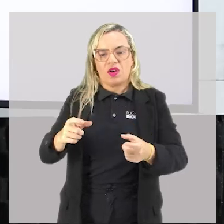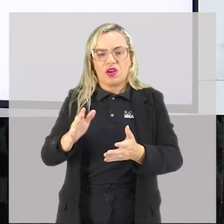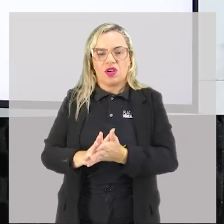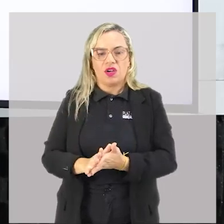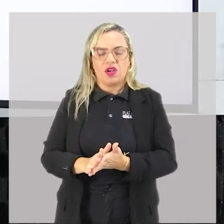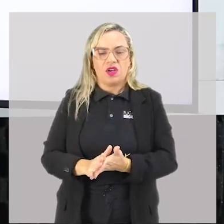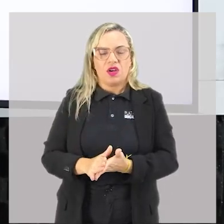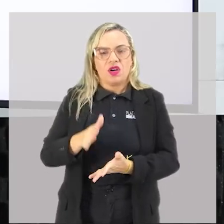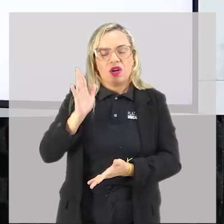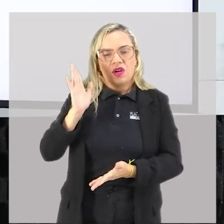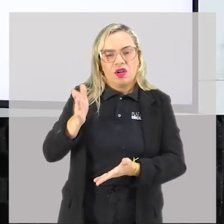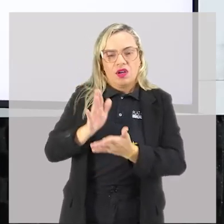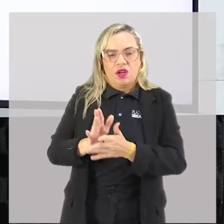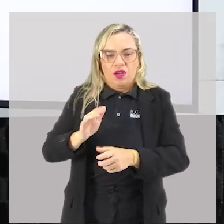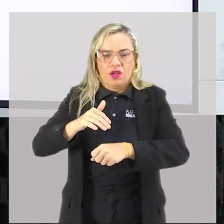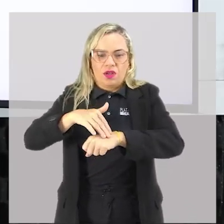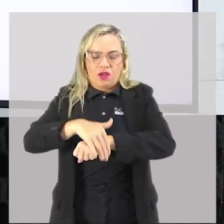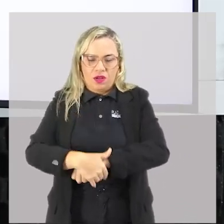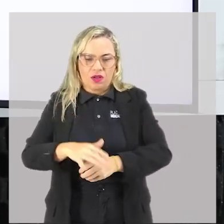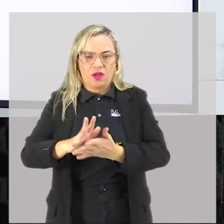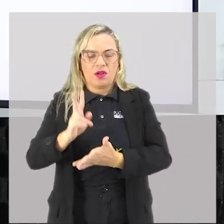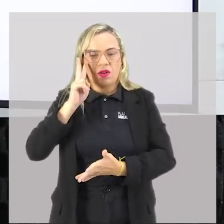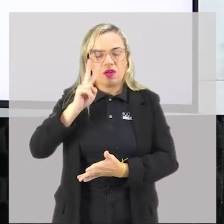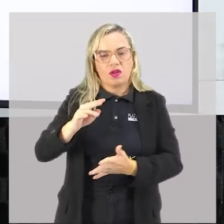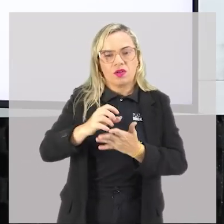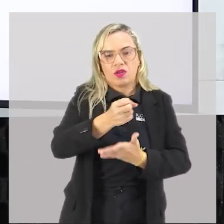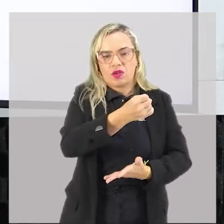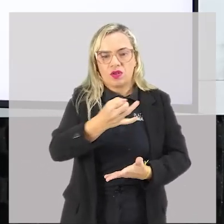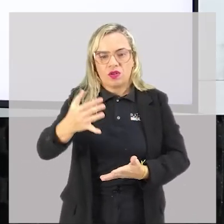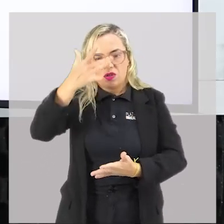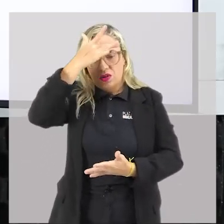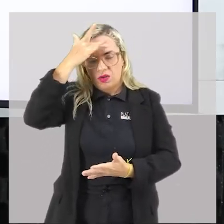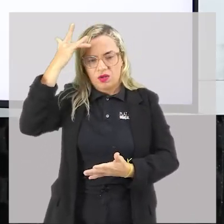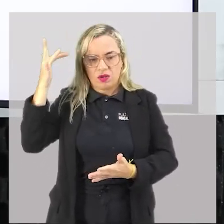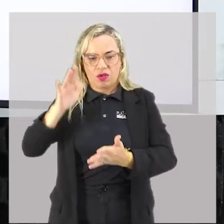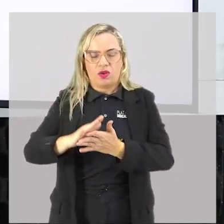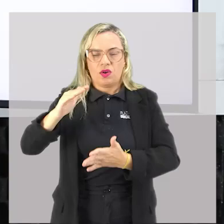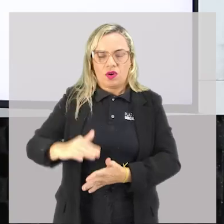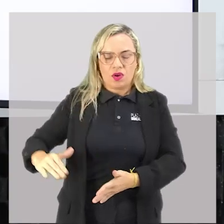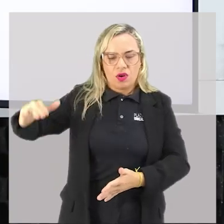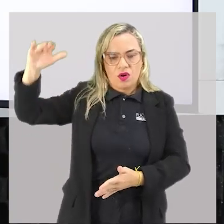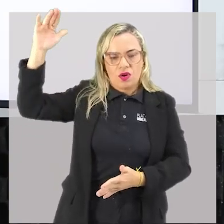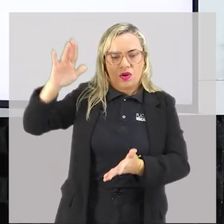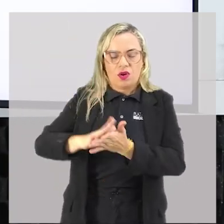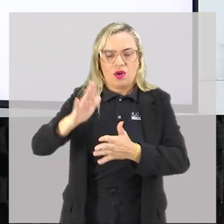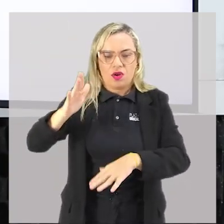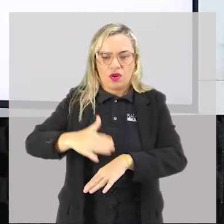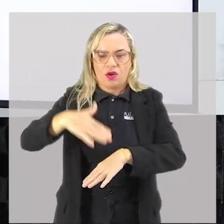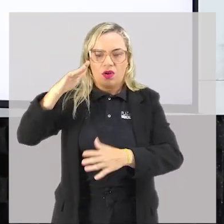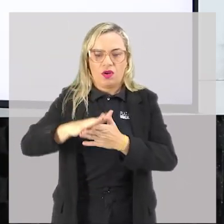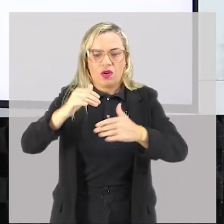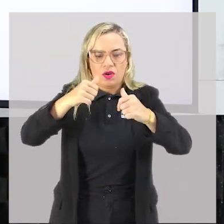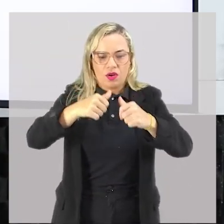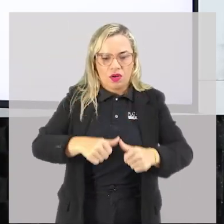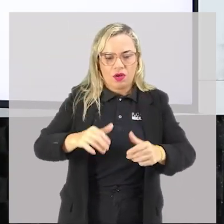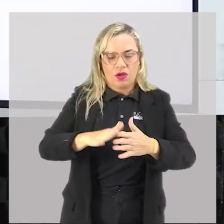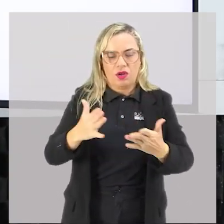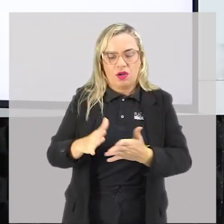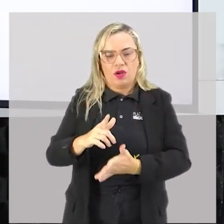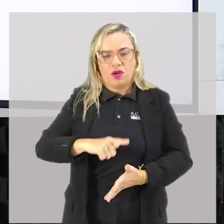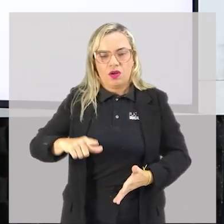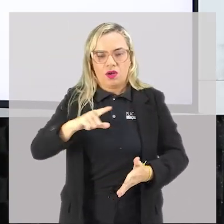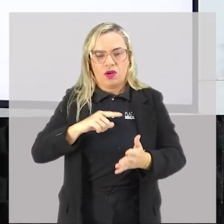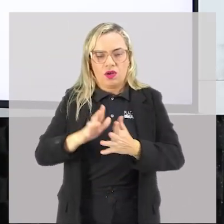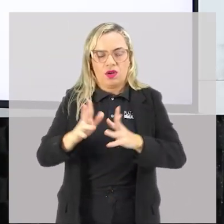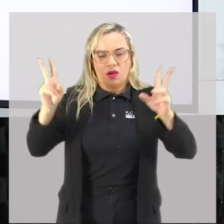da noite, aí nós vamos ver uma visualização maior, um público adulto com mais presença, e aí você vai ver